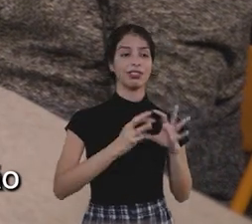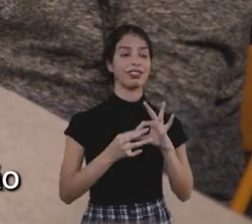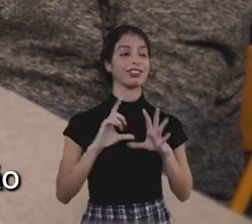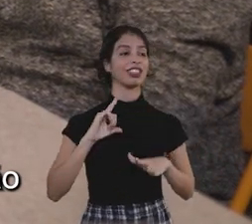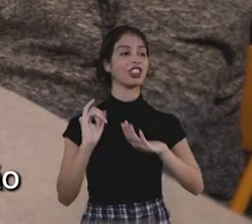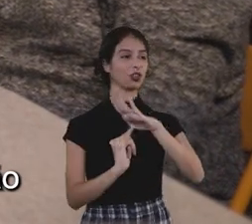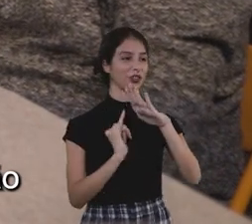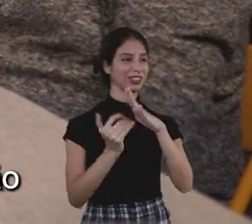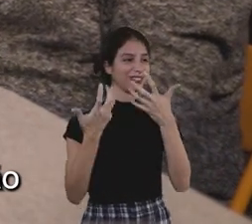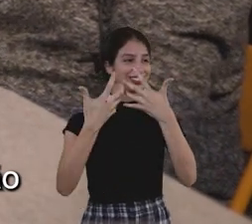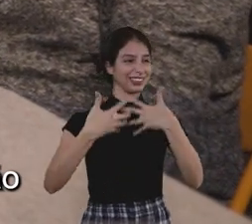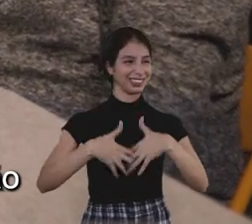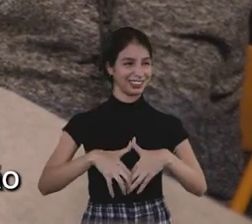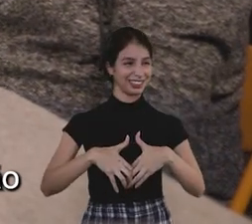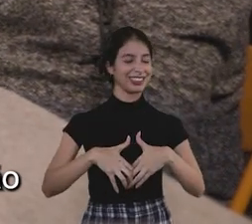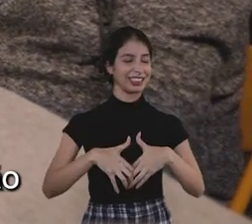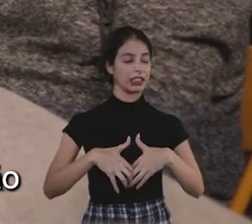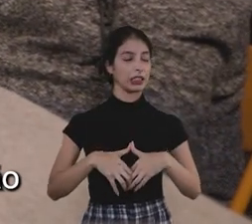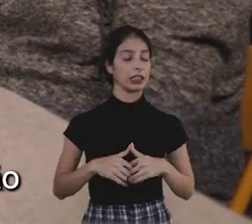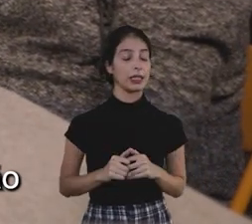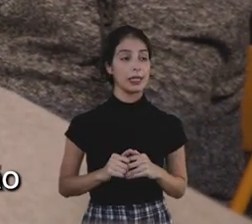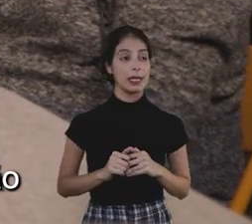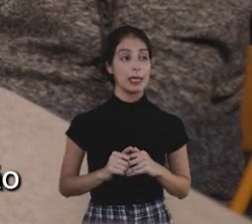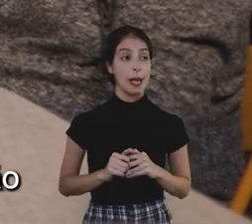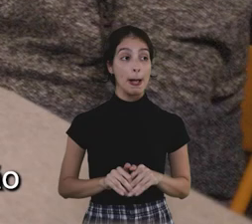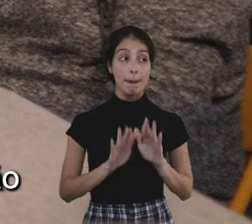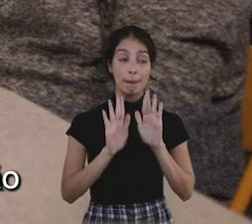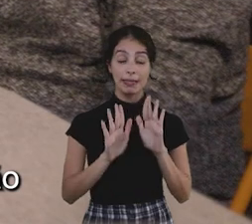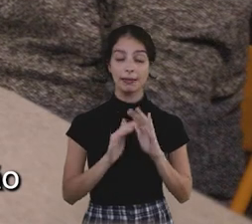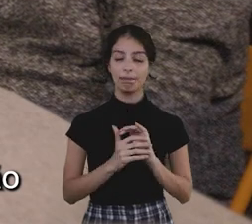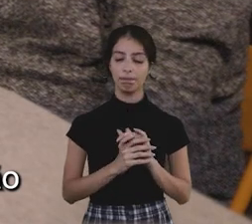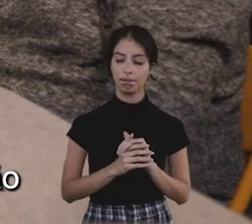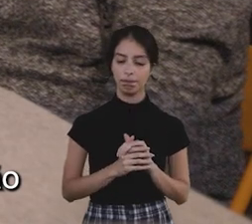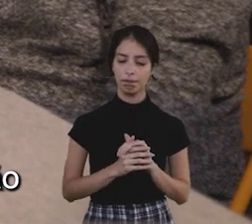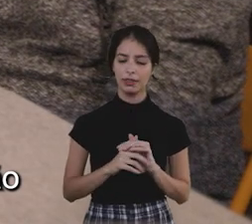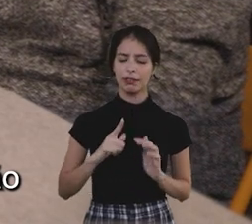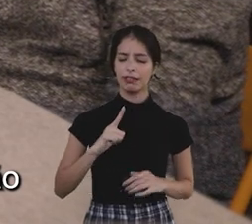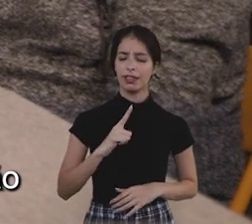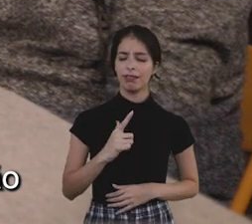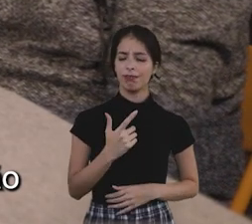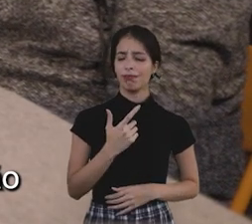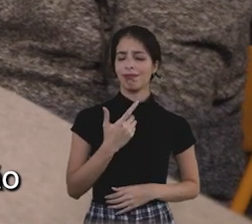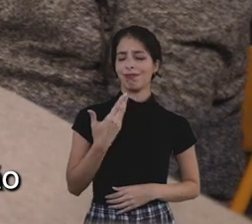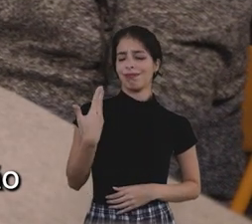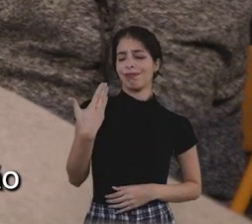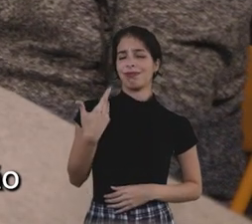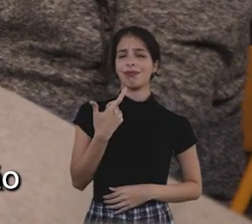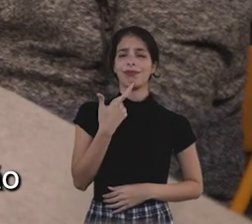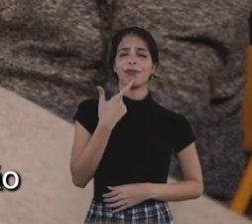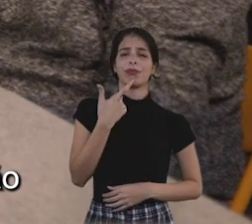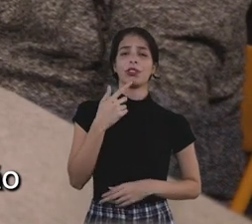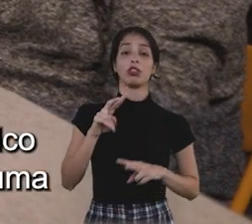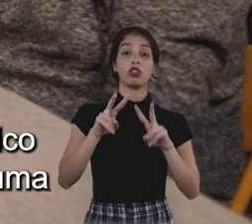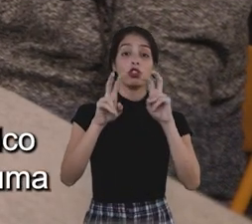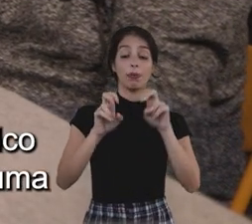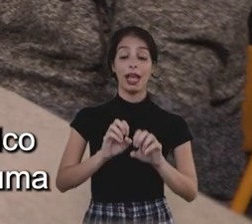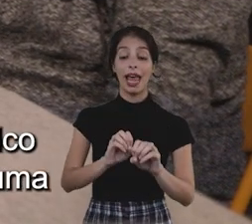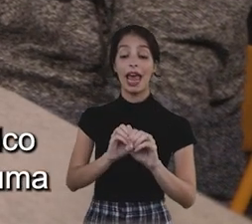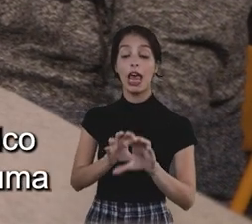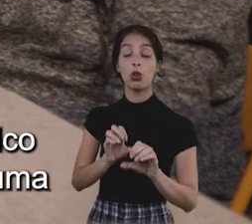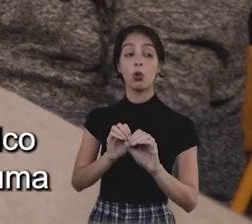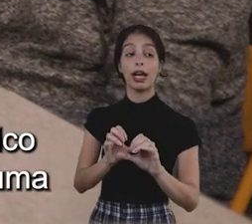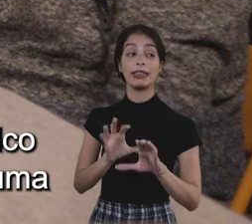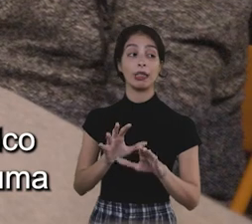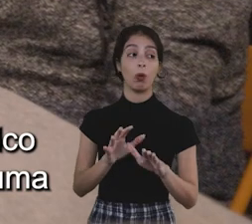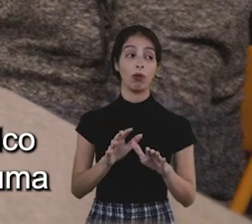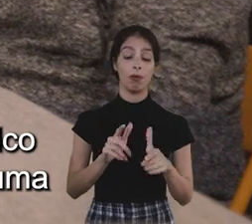instituição né claro eh Então a gente tem uma história muito recente de criminalização da